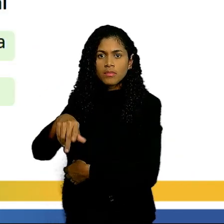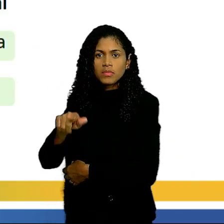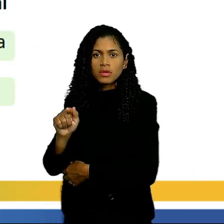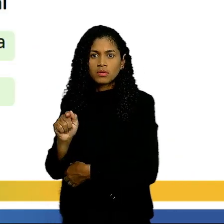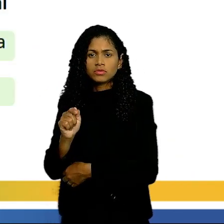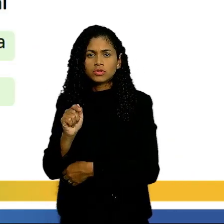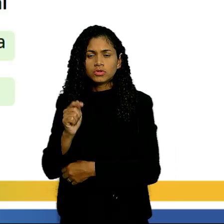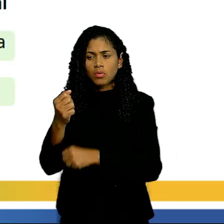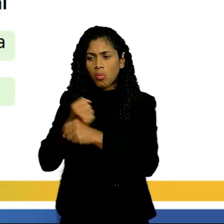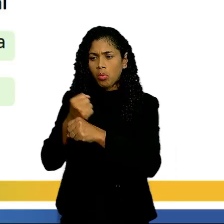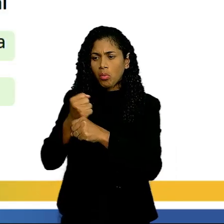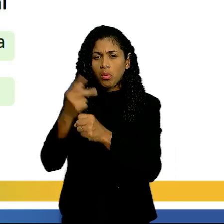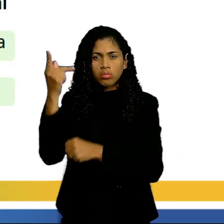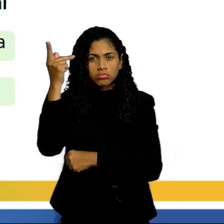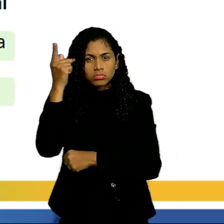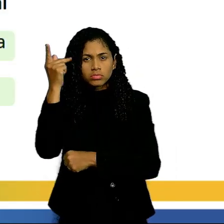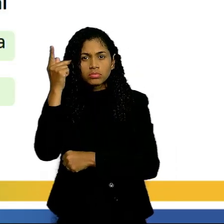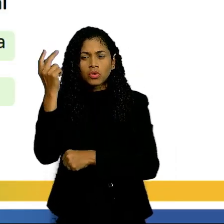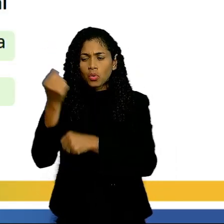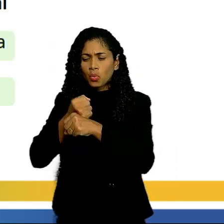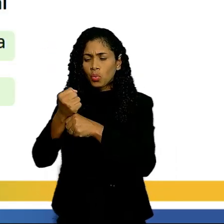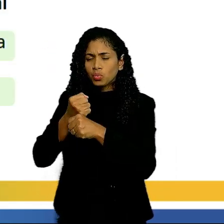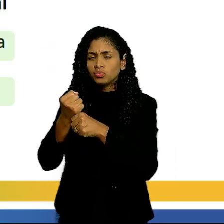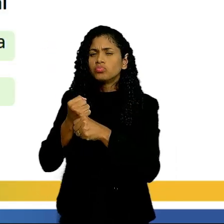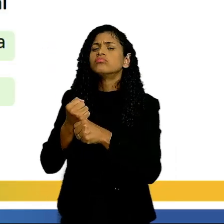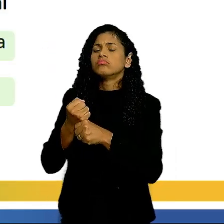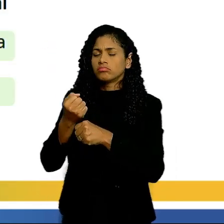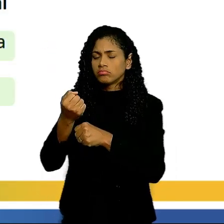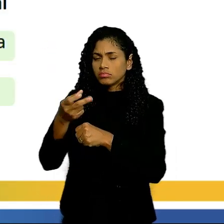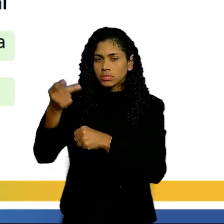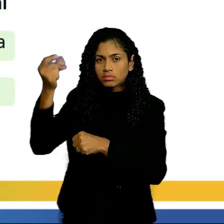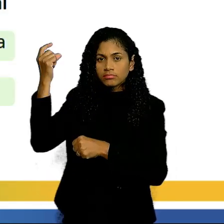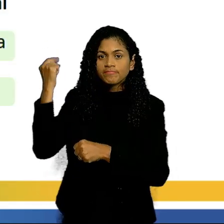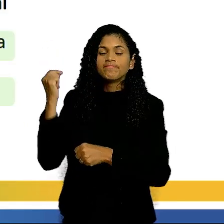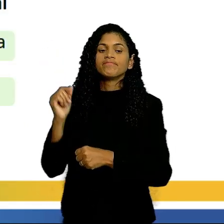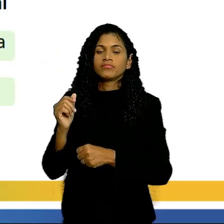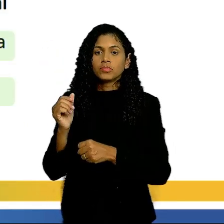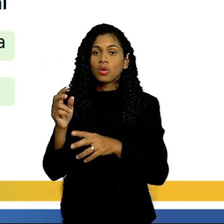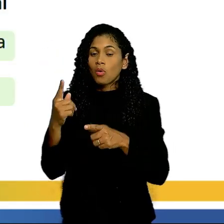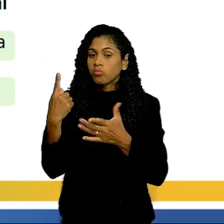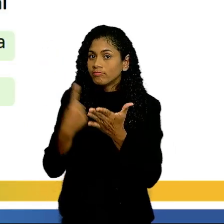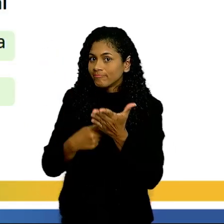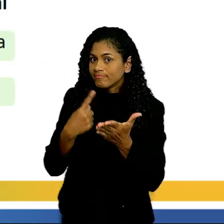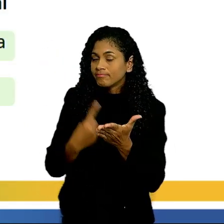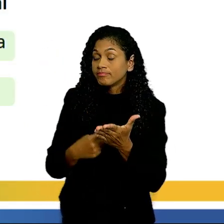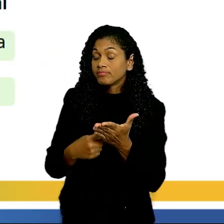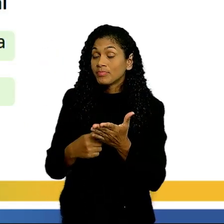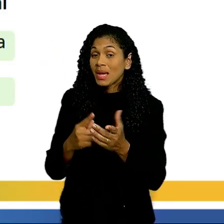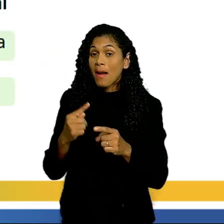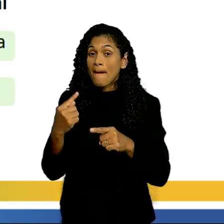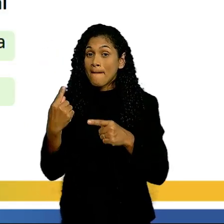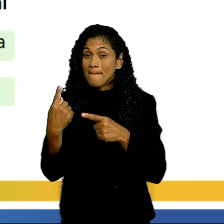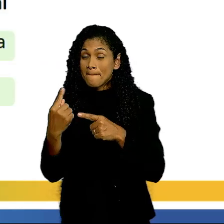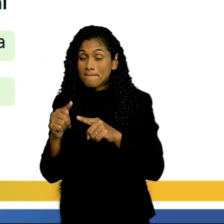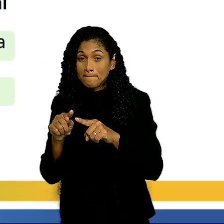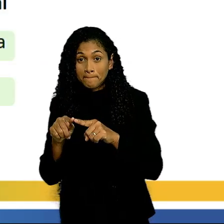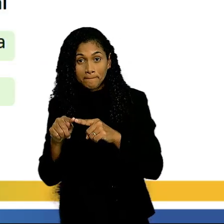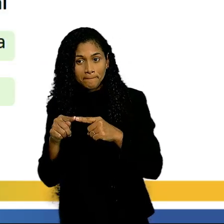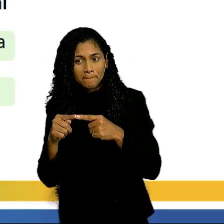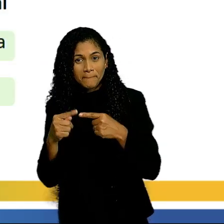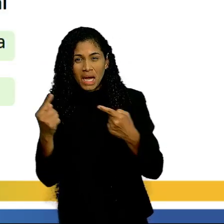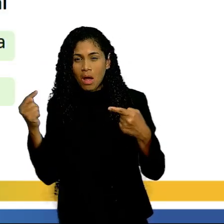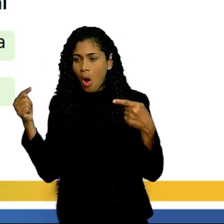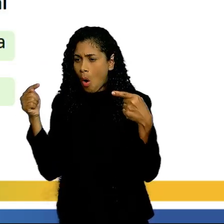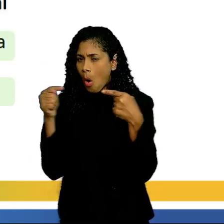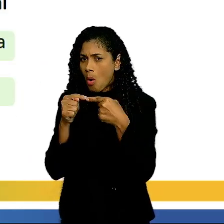era um acordo fechado entre essa classe, essa elite oligárquica. Mas esse acordo ele acaba sendo